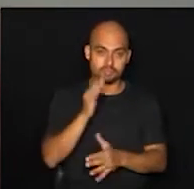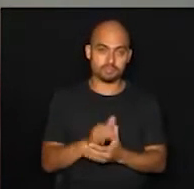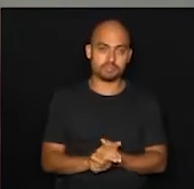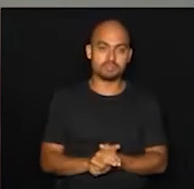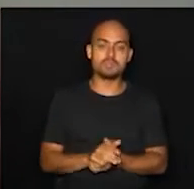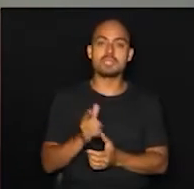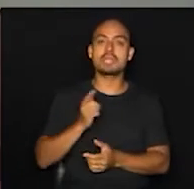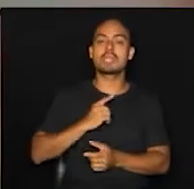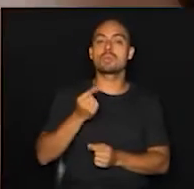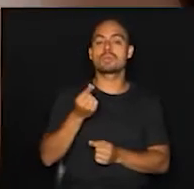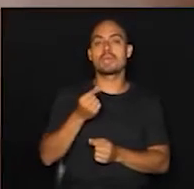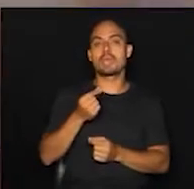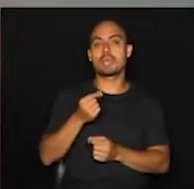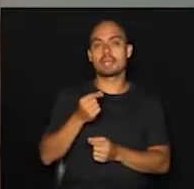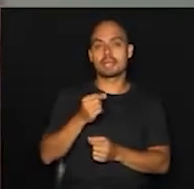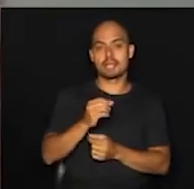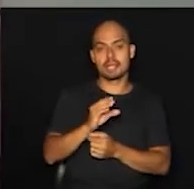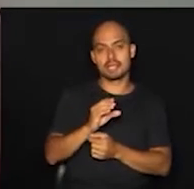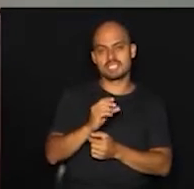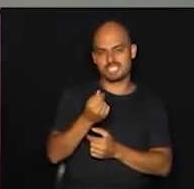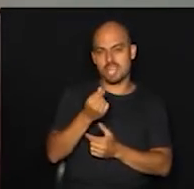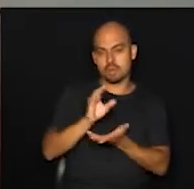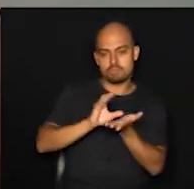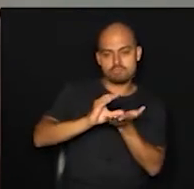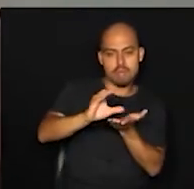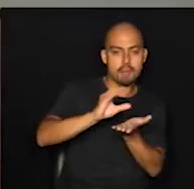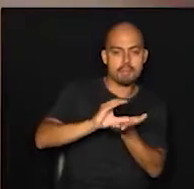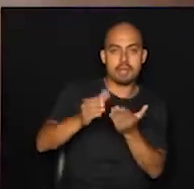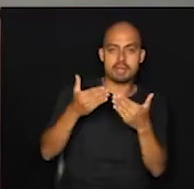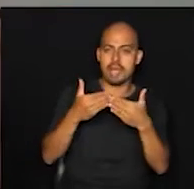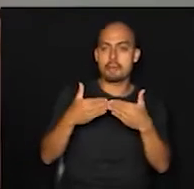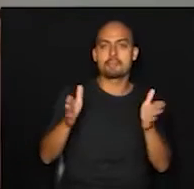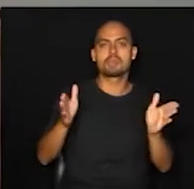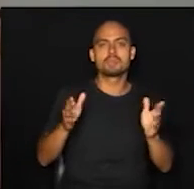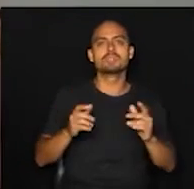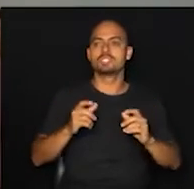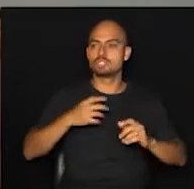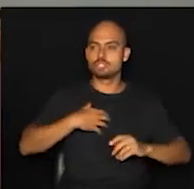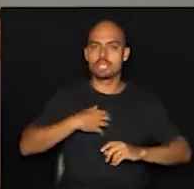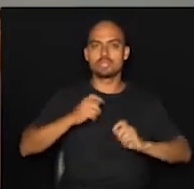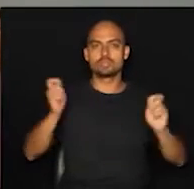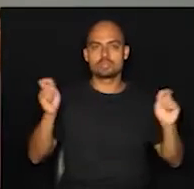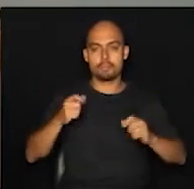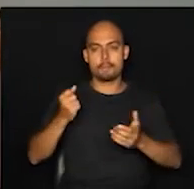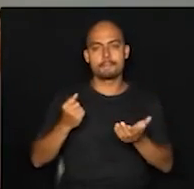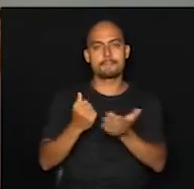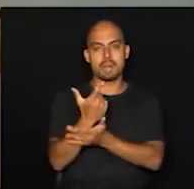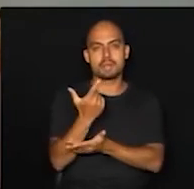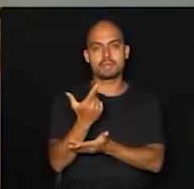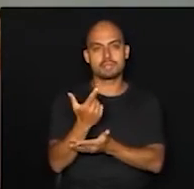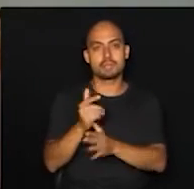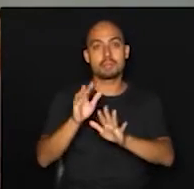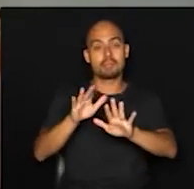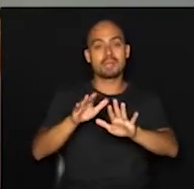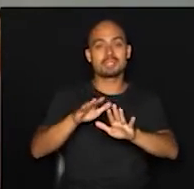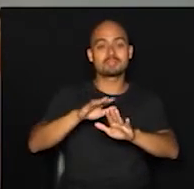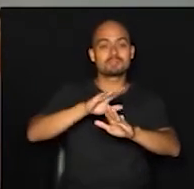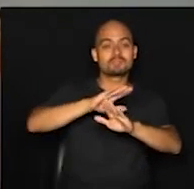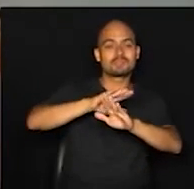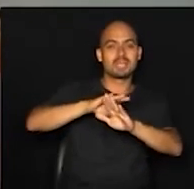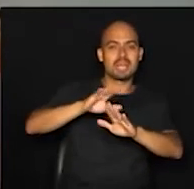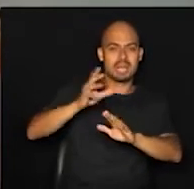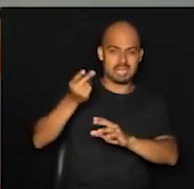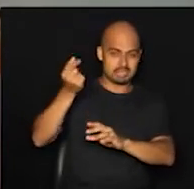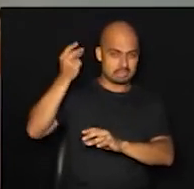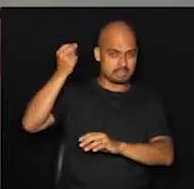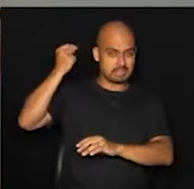de microcrédito, né? Abriria crédito para as pessoas, já seria uma forma de indenização. Na República Velha, o que mais